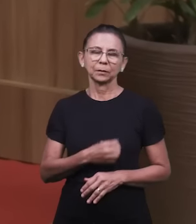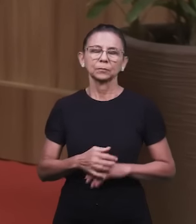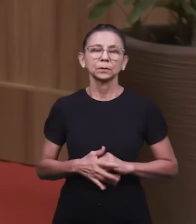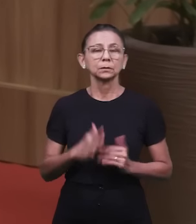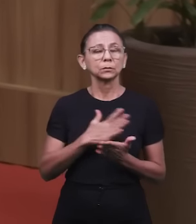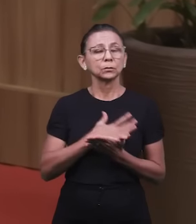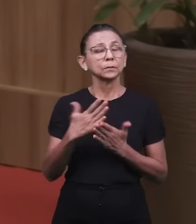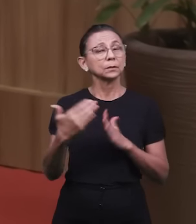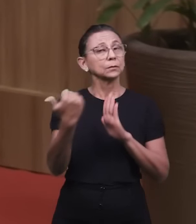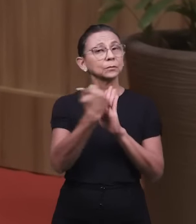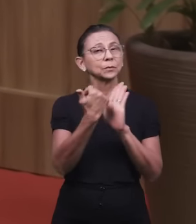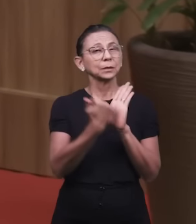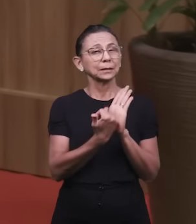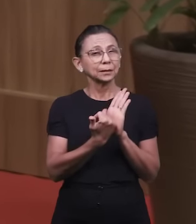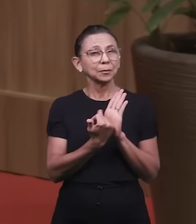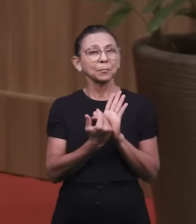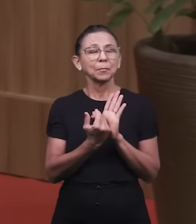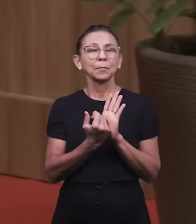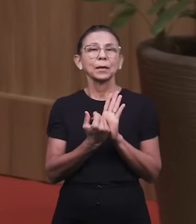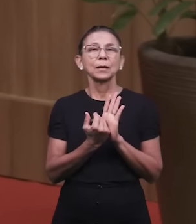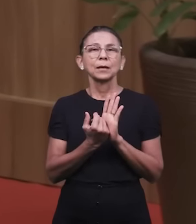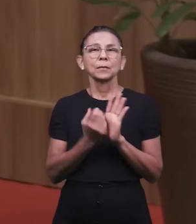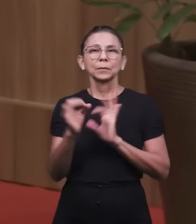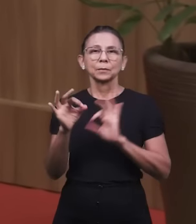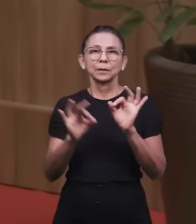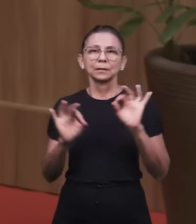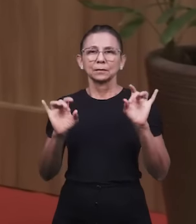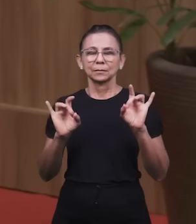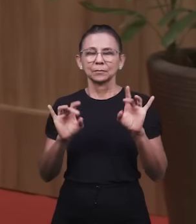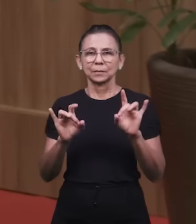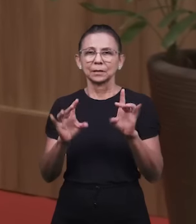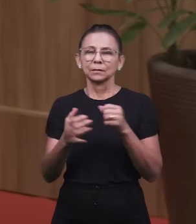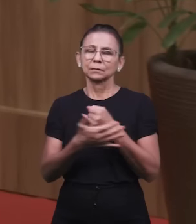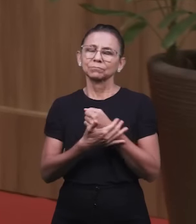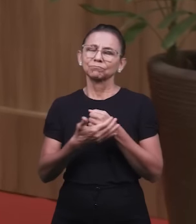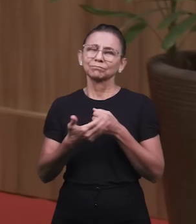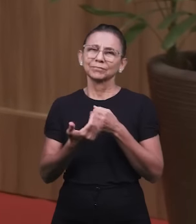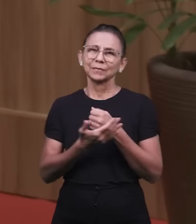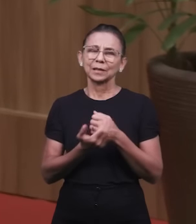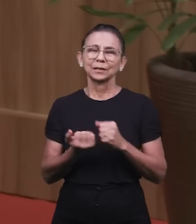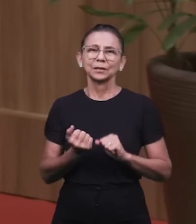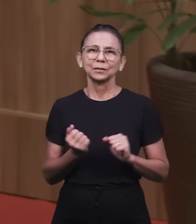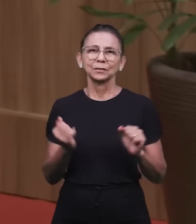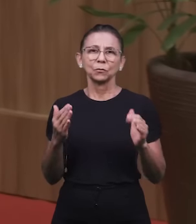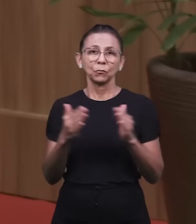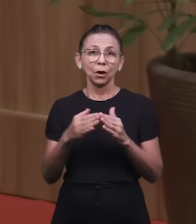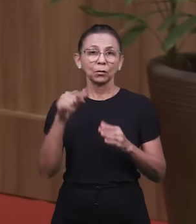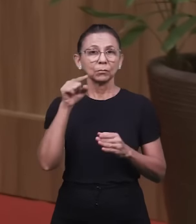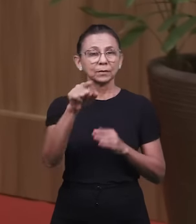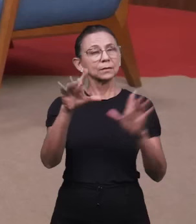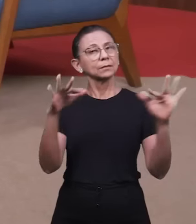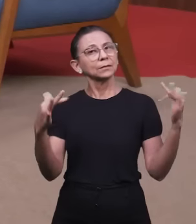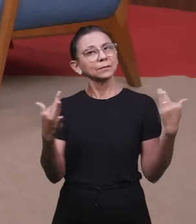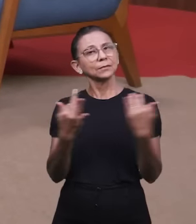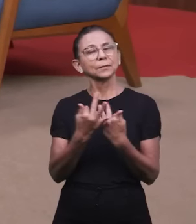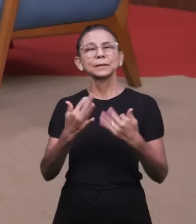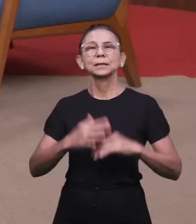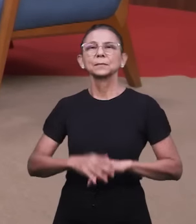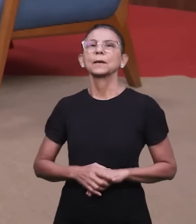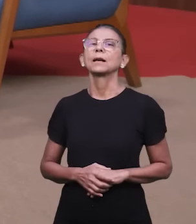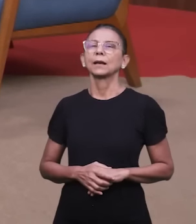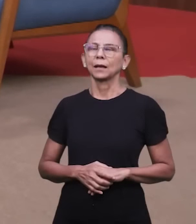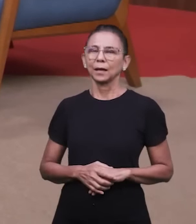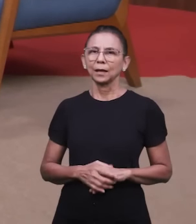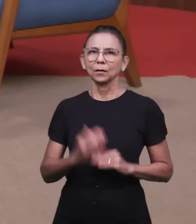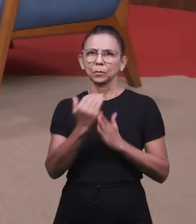uma edição de um programa que é feito especialmente com todo carinho para você e para toda sua família Esse